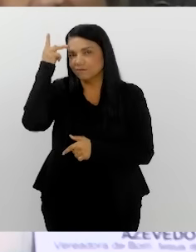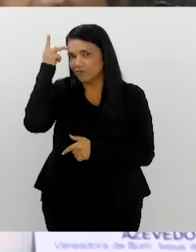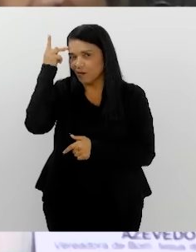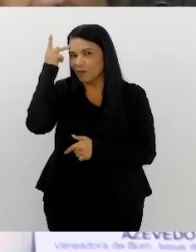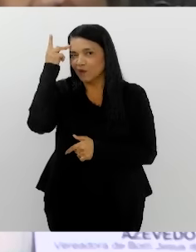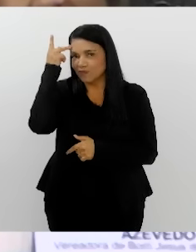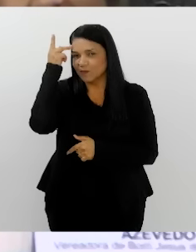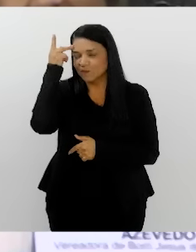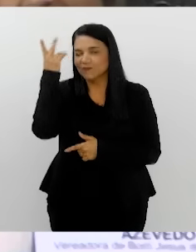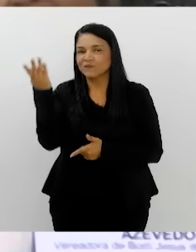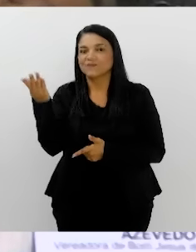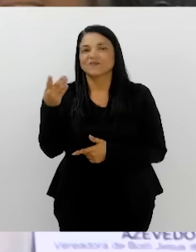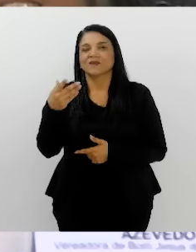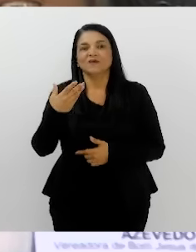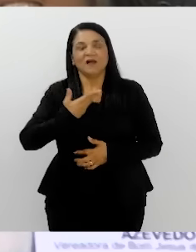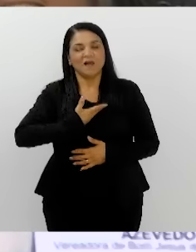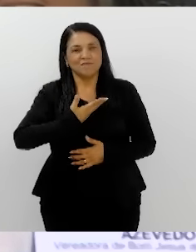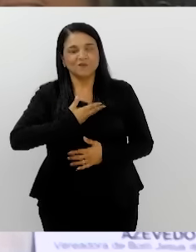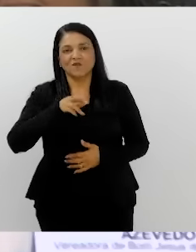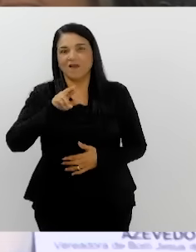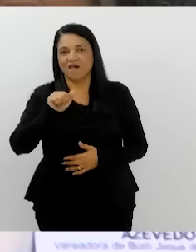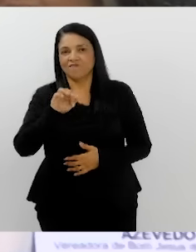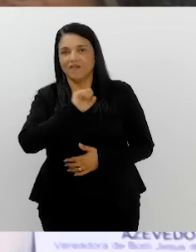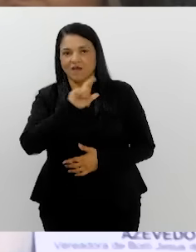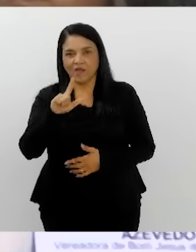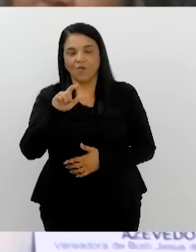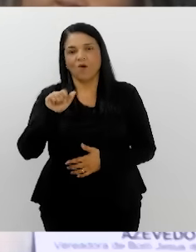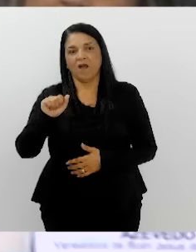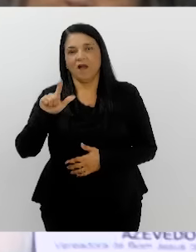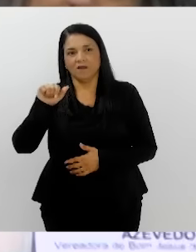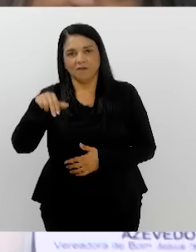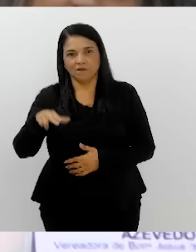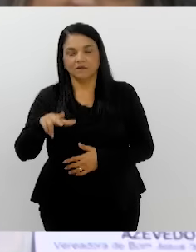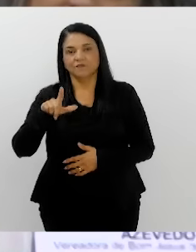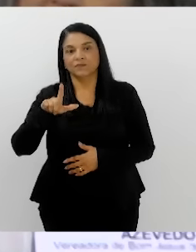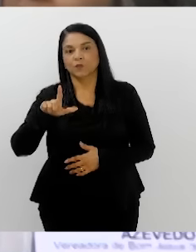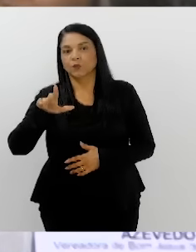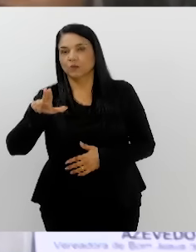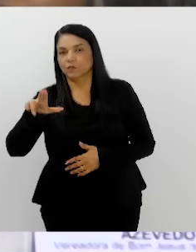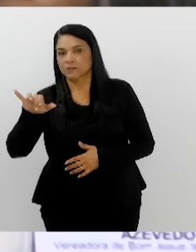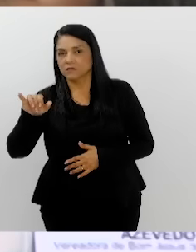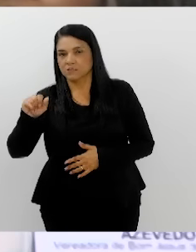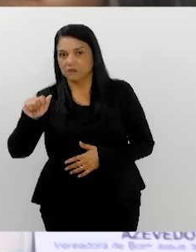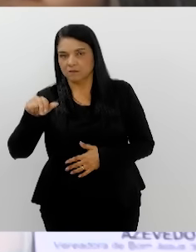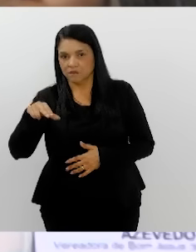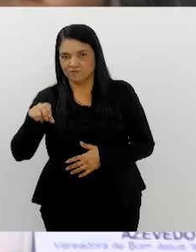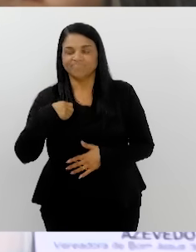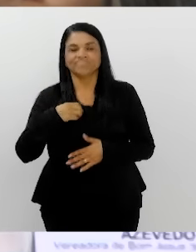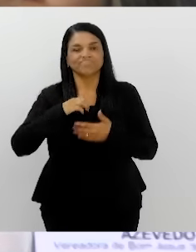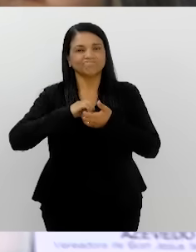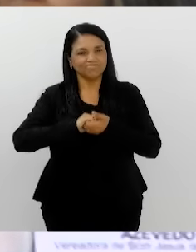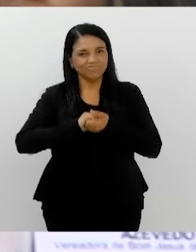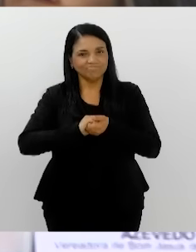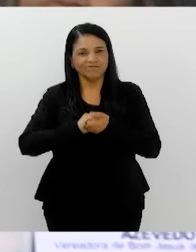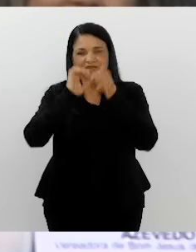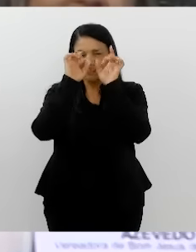caríssimos amigos Rafael, Alain, amigo Luciano. Eu quero cumprimentar também de forma muito especial um